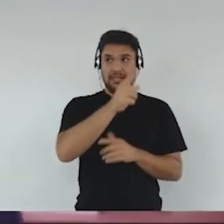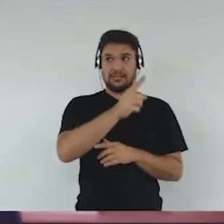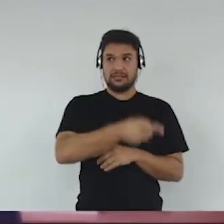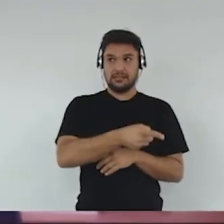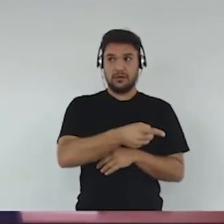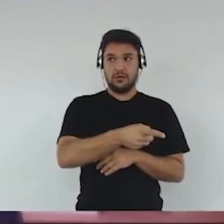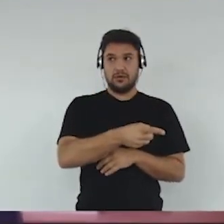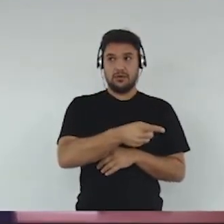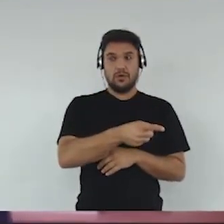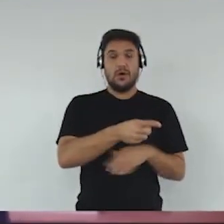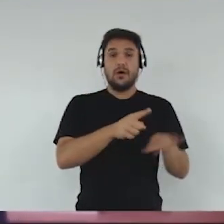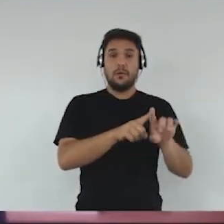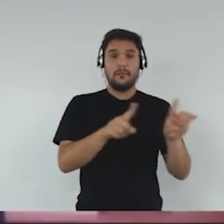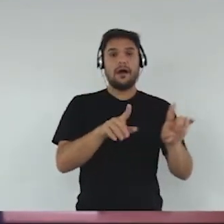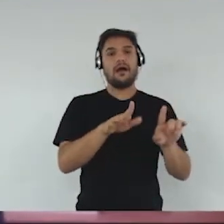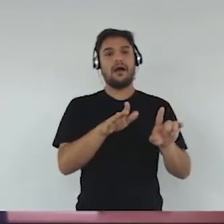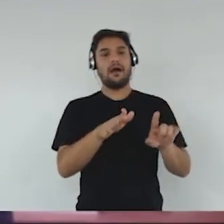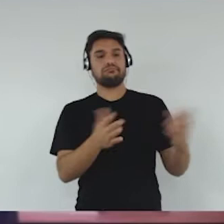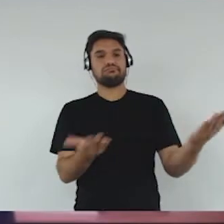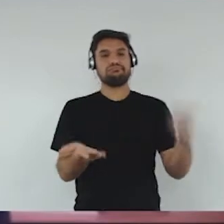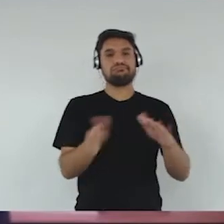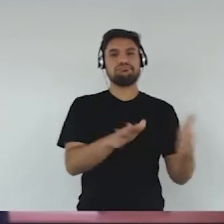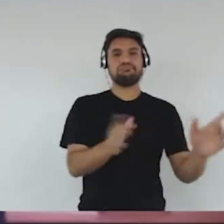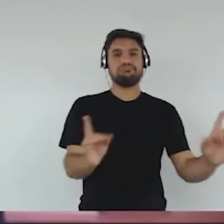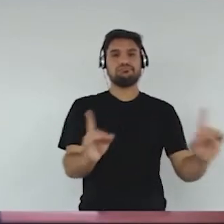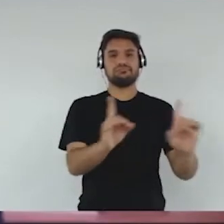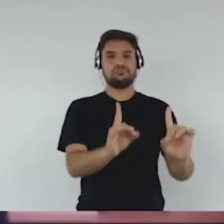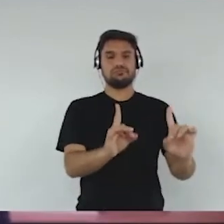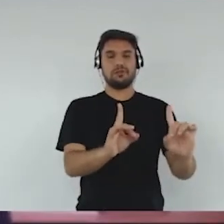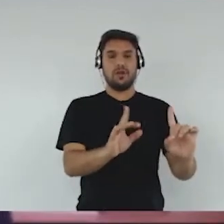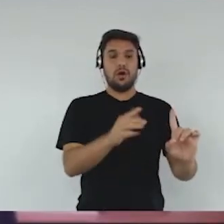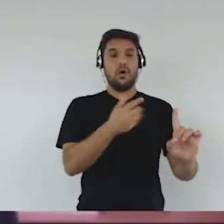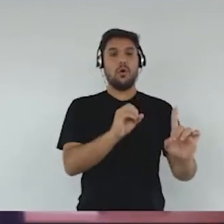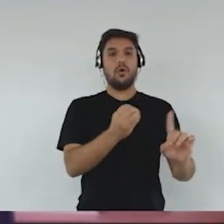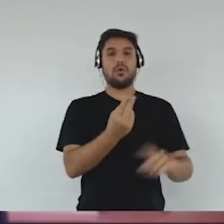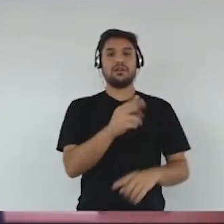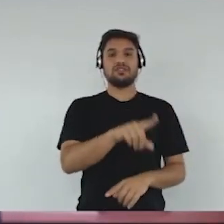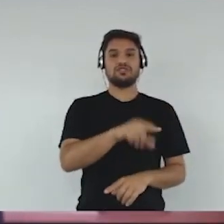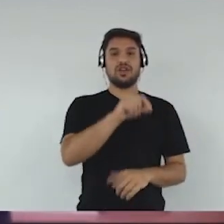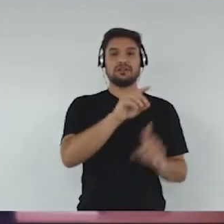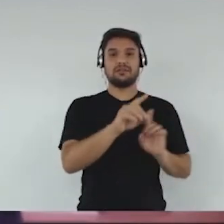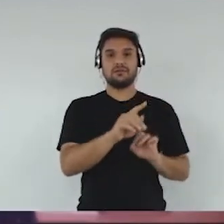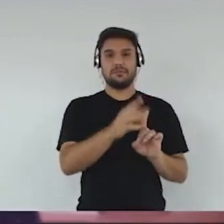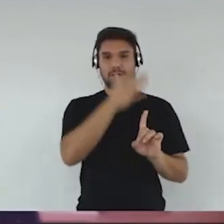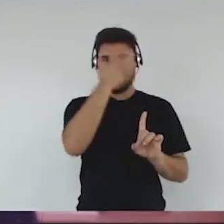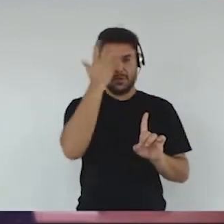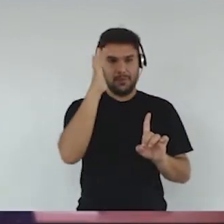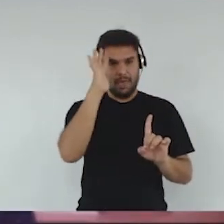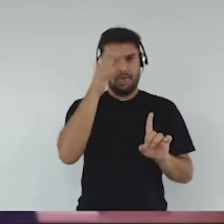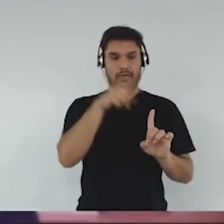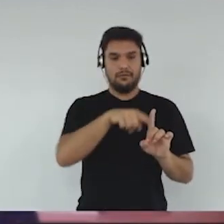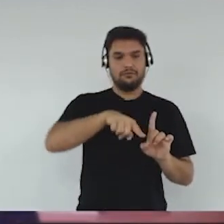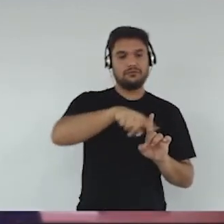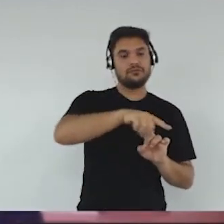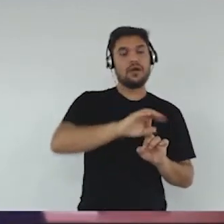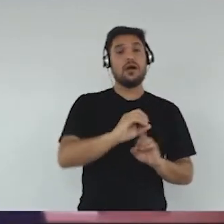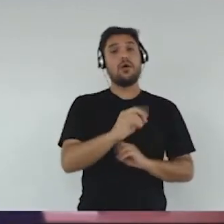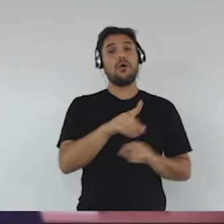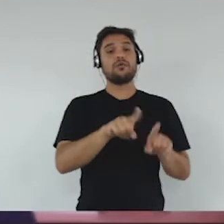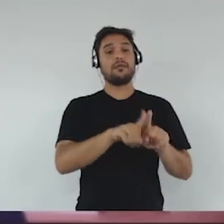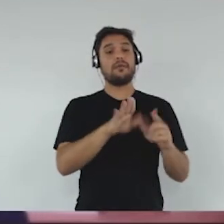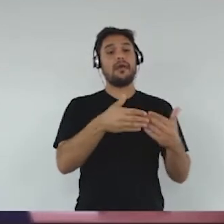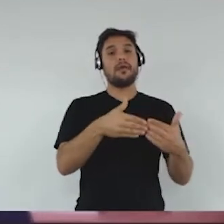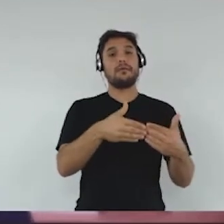de árbitros indicados pelas partes, como indicação de árbitros num dado momento, como também no momento